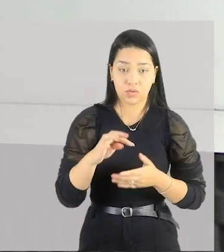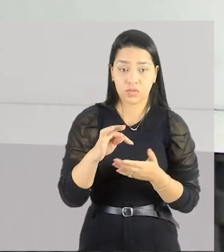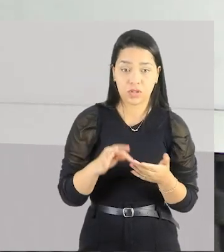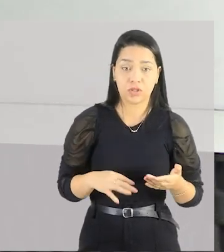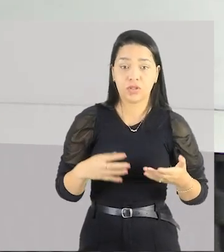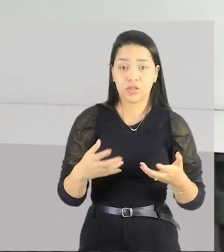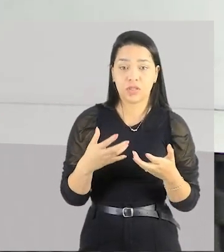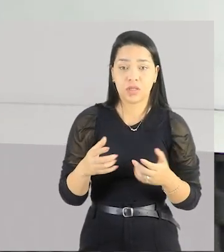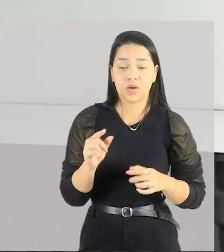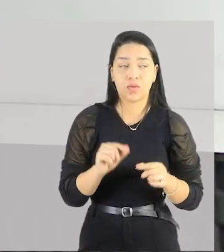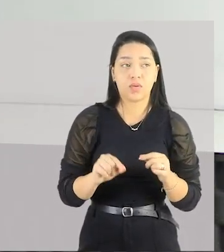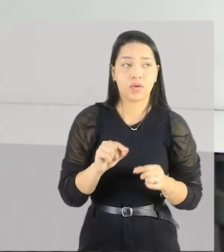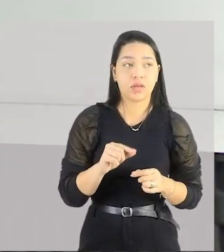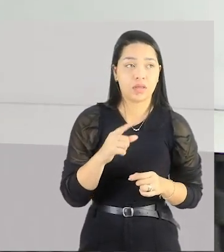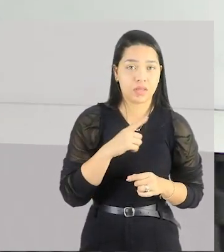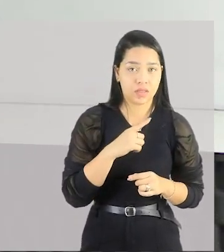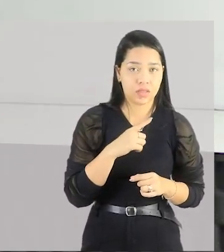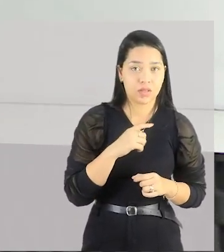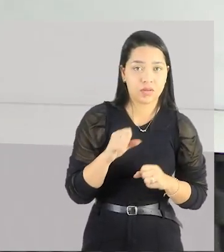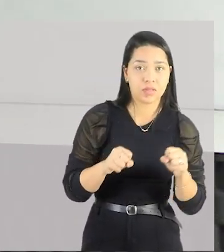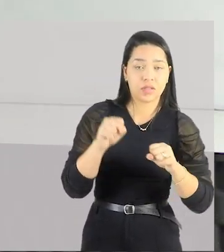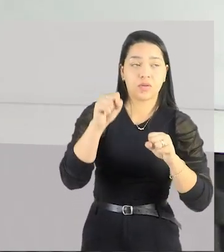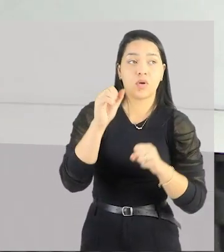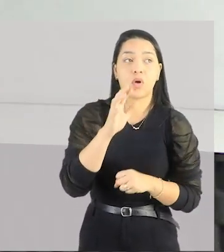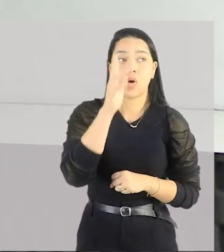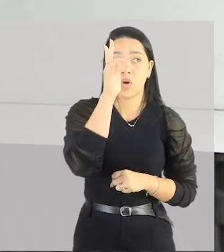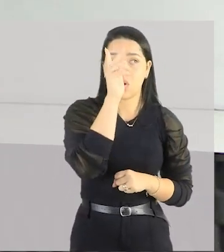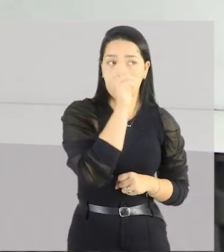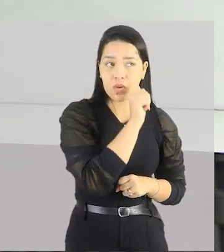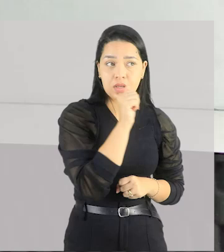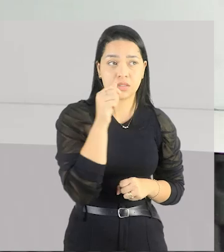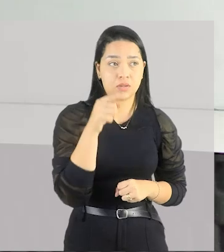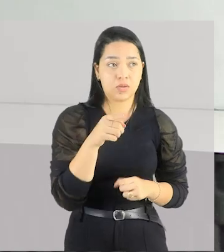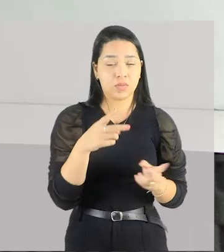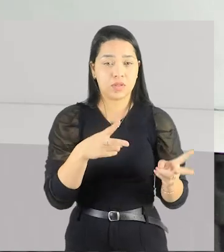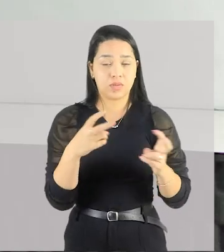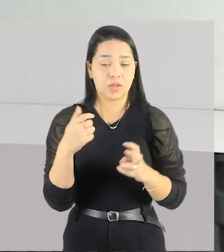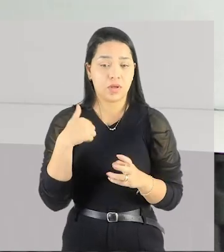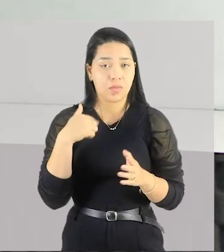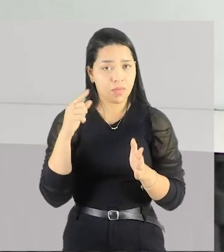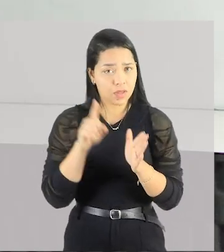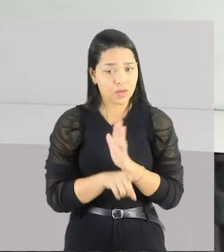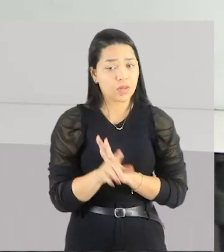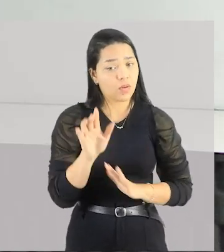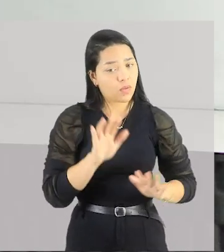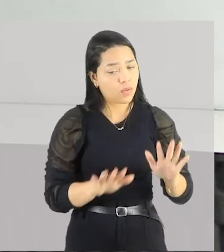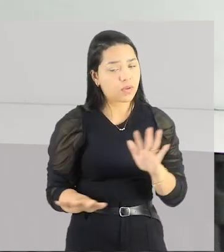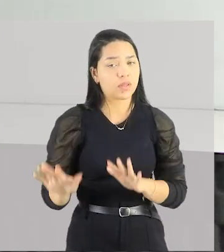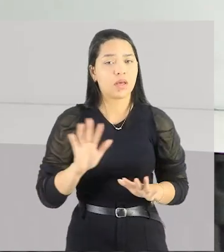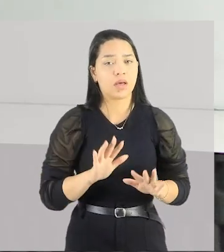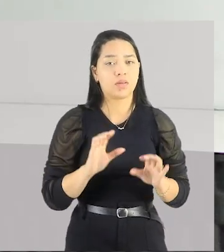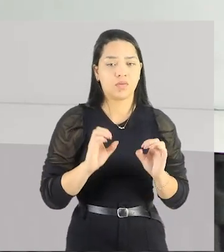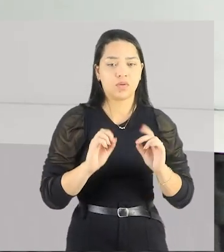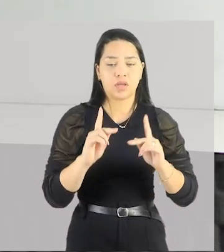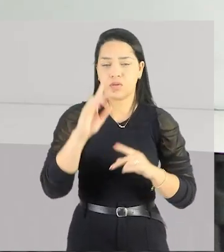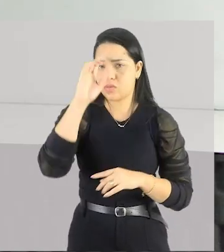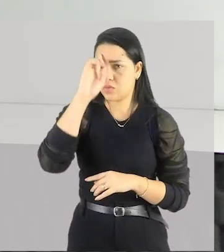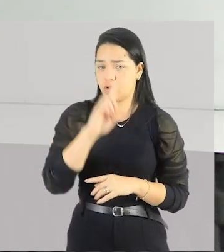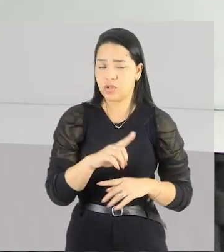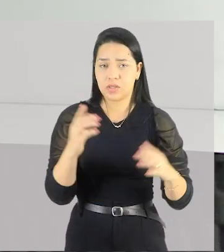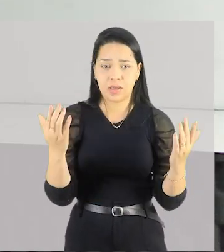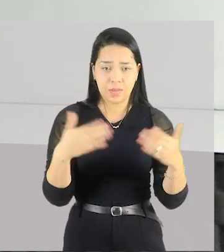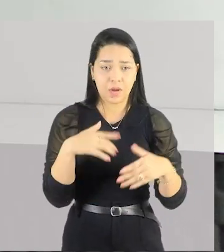ele queria a razão entre o escalador e o andarilho. Quase aqui, né? Que tu observou que eu perdi a questão. Então toma cuidado, tá? No dia da